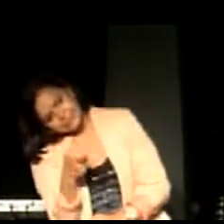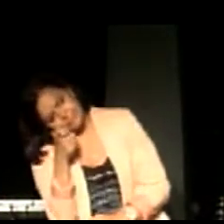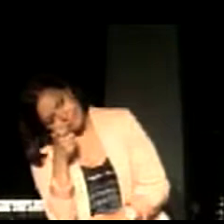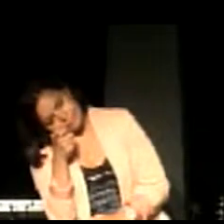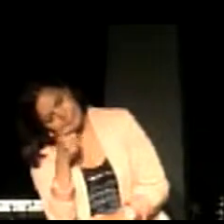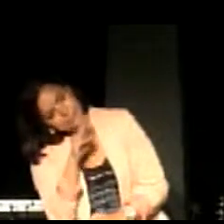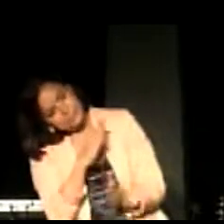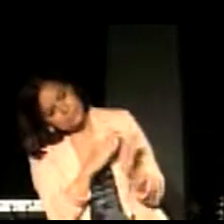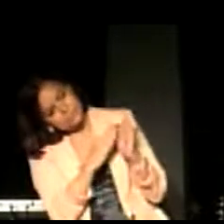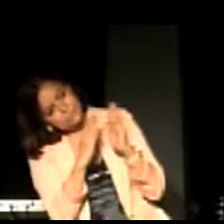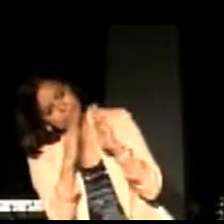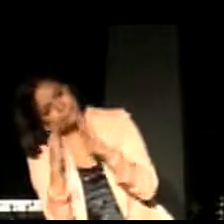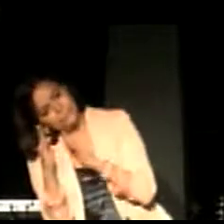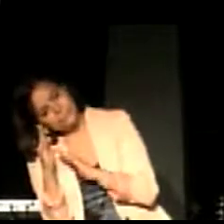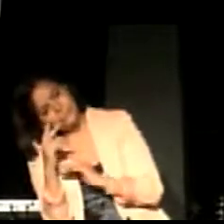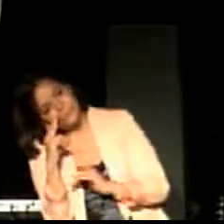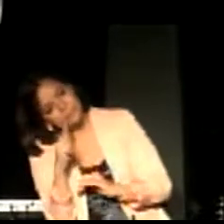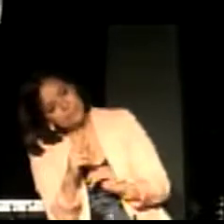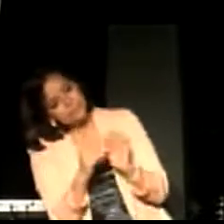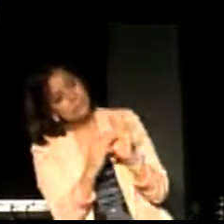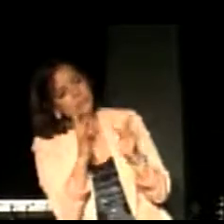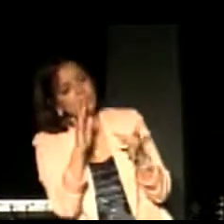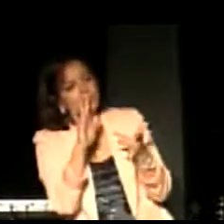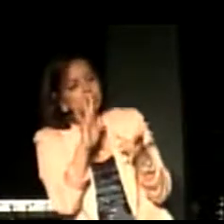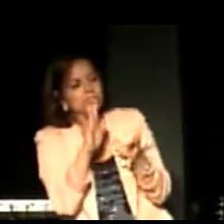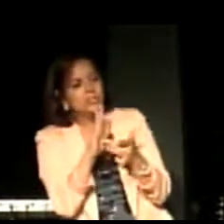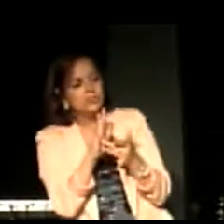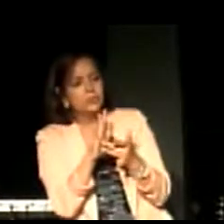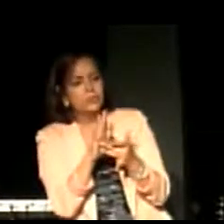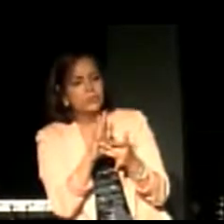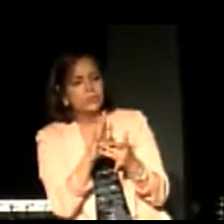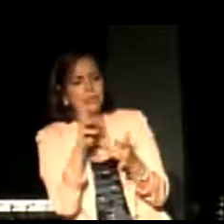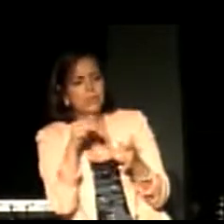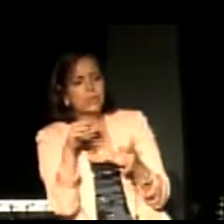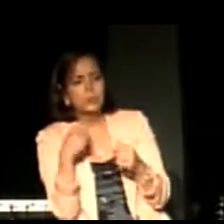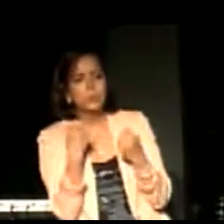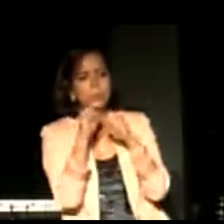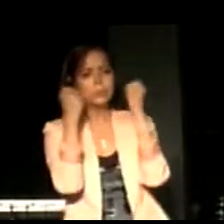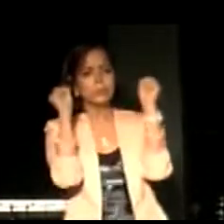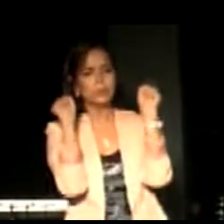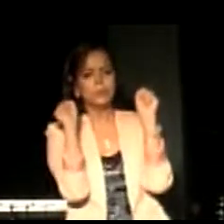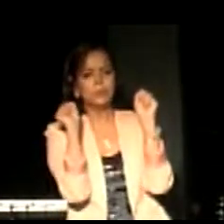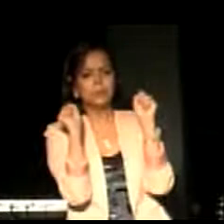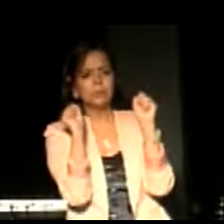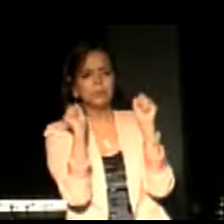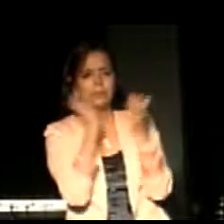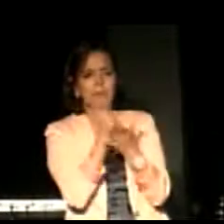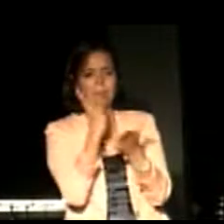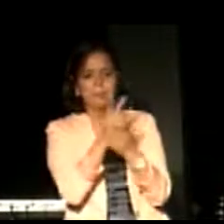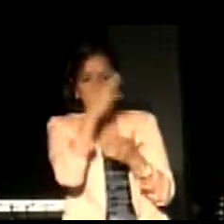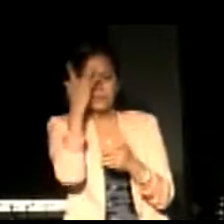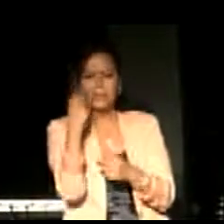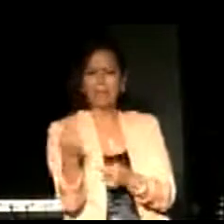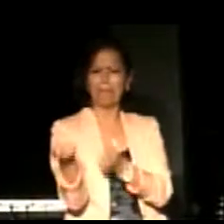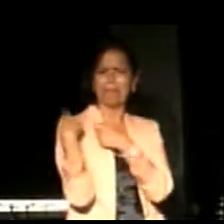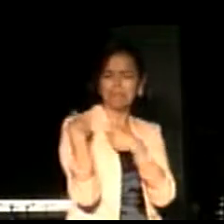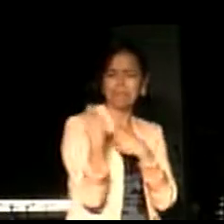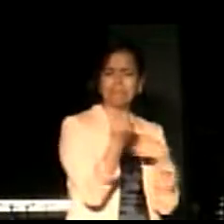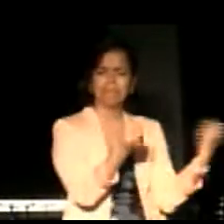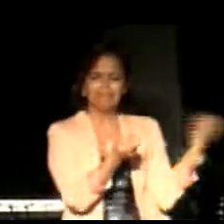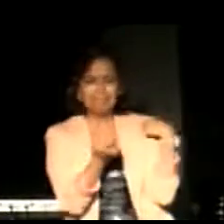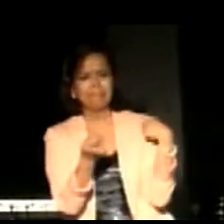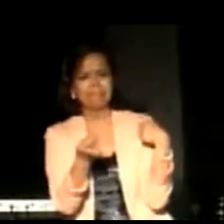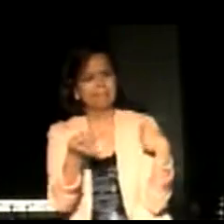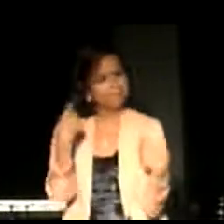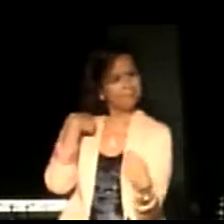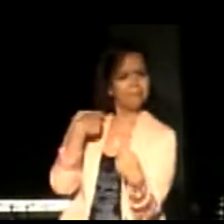reagiu. Quando ele foi ultrajado, ele não revidou com ultraje. Talvez as palavras dos inimigos de